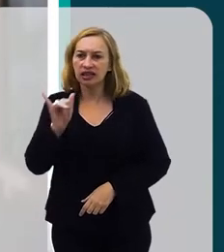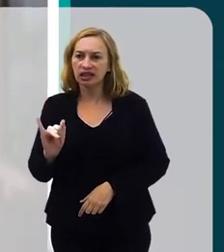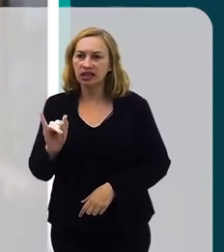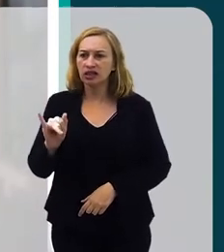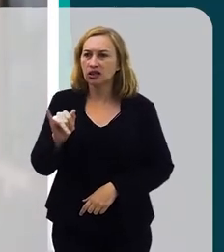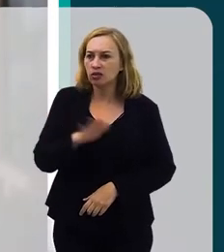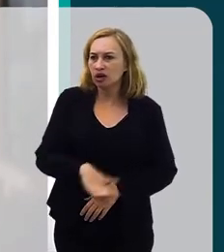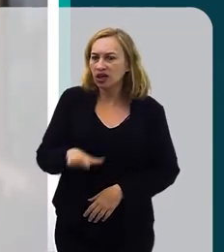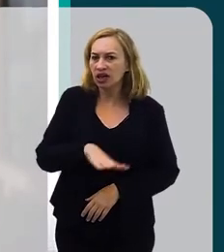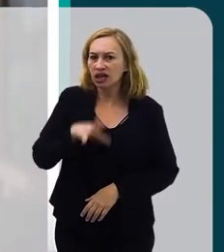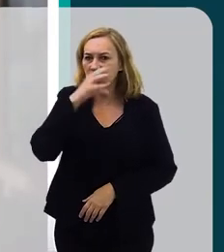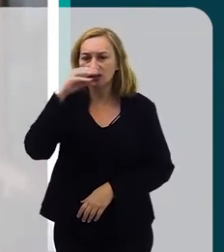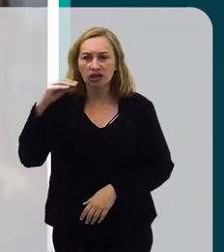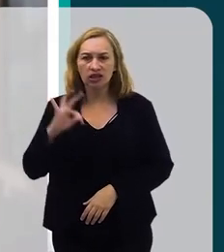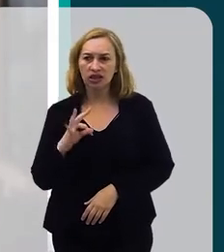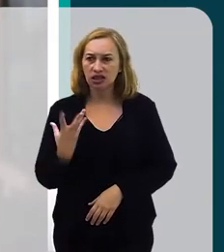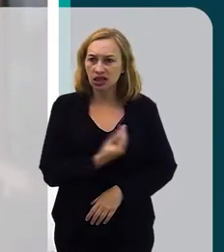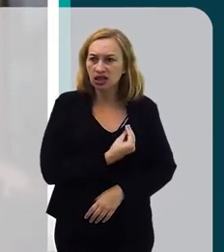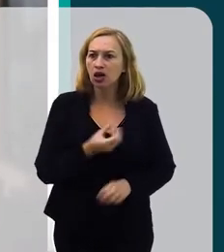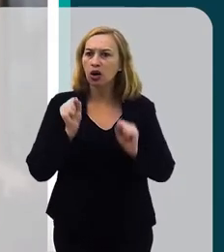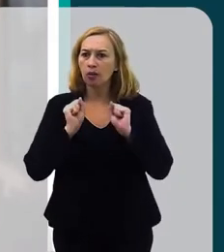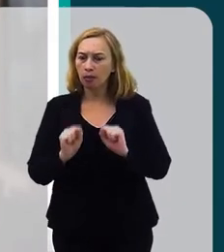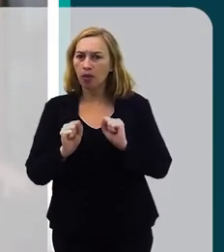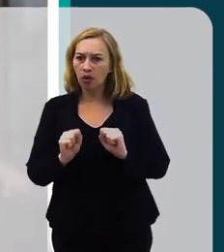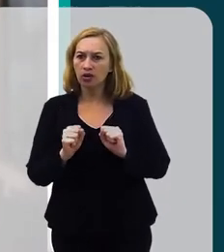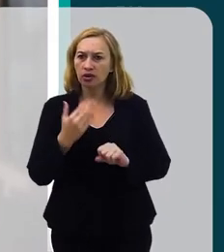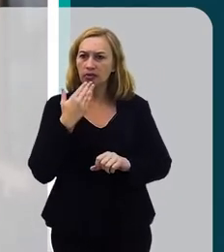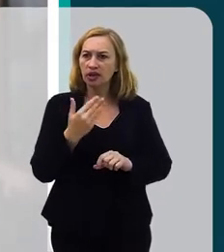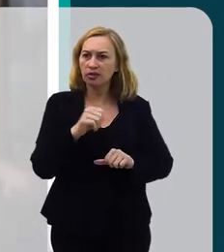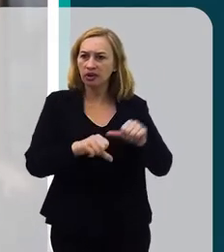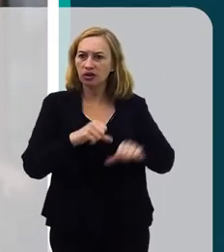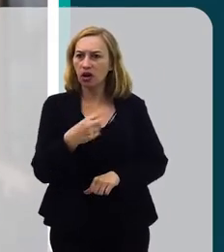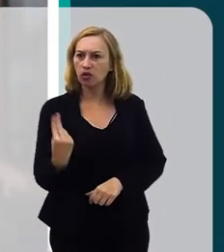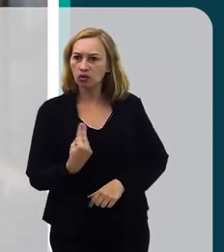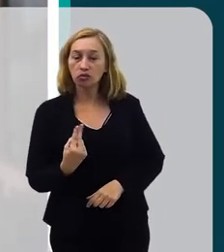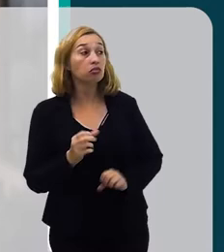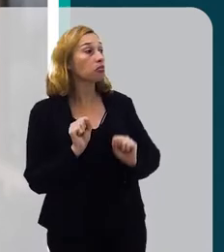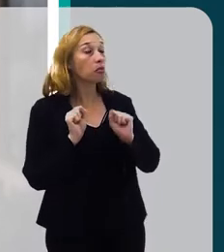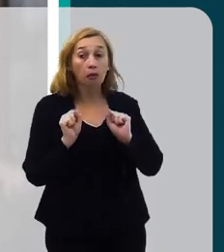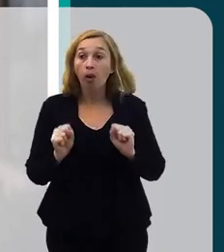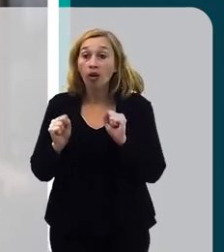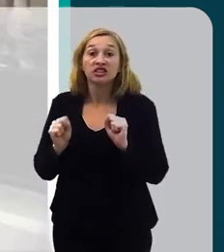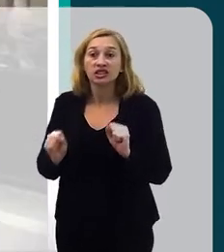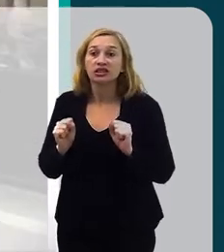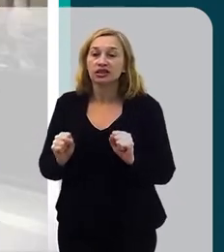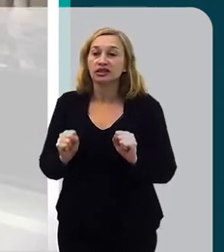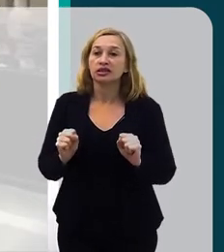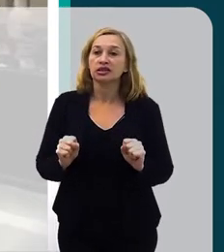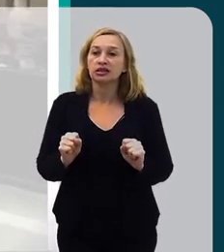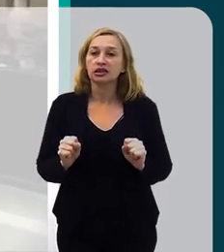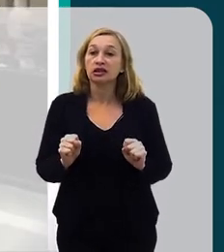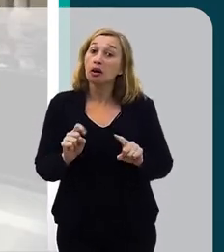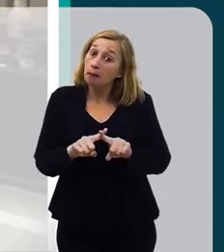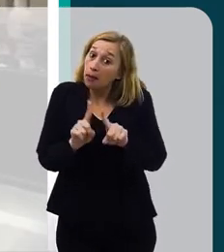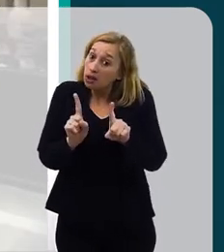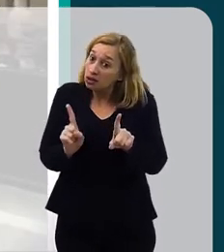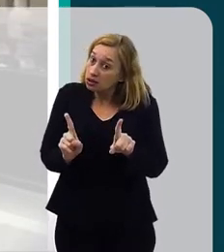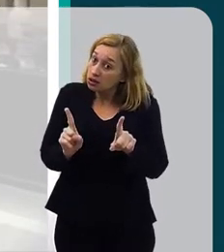Dani, se uma criança e um adolescente trans pode retificar o nome? Podem,